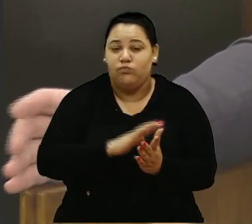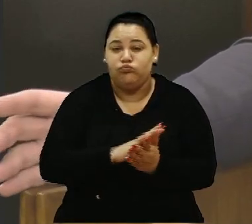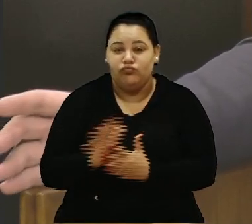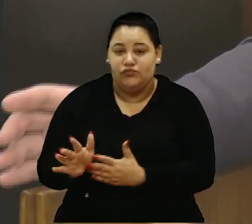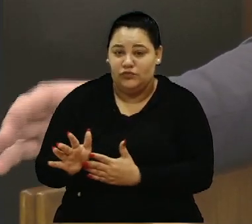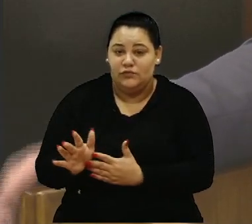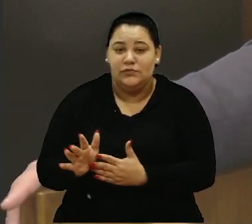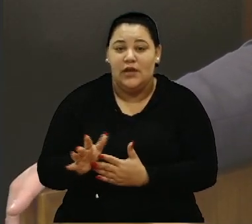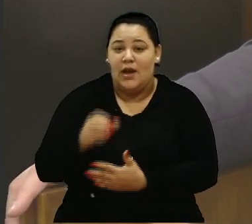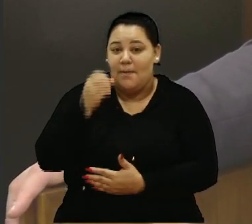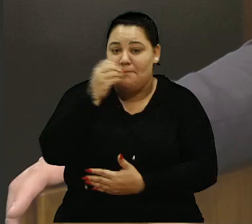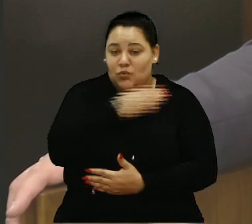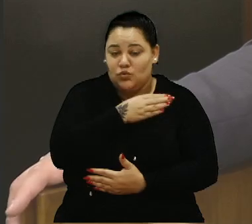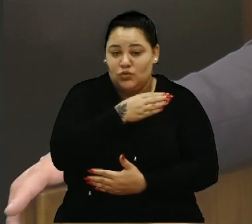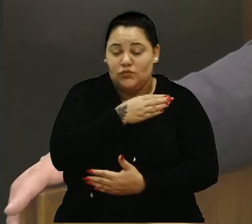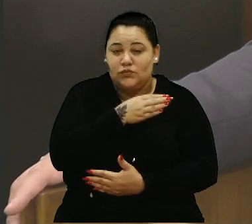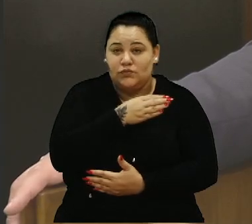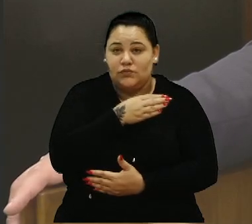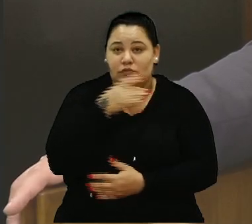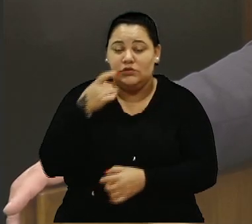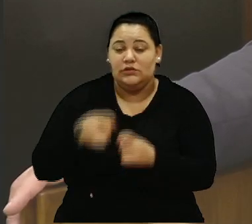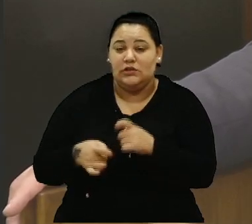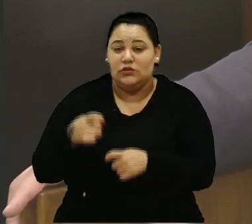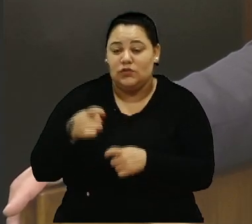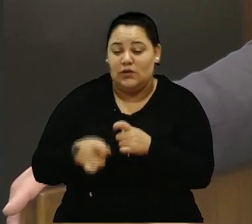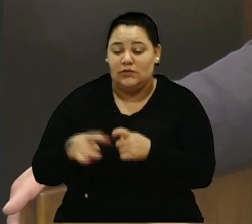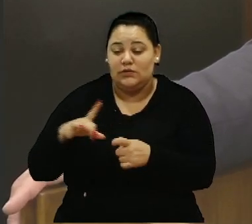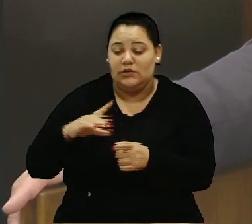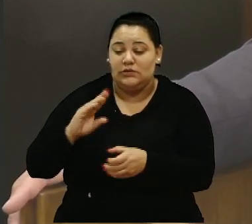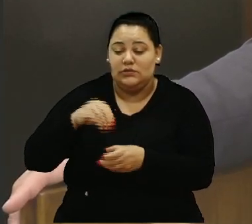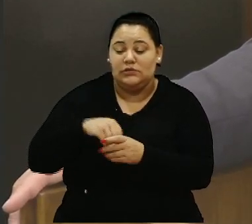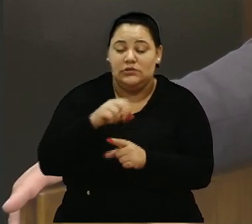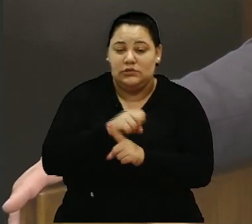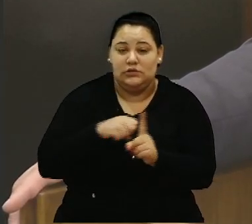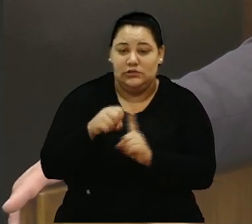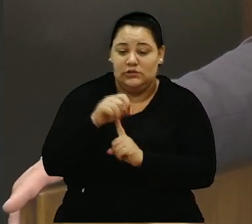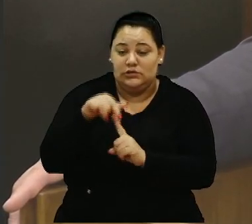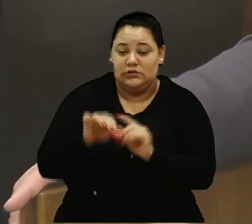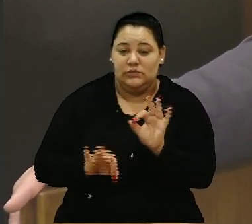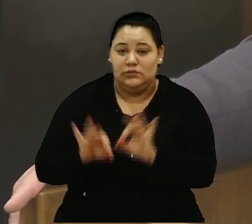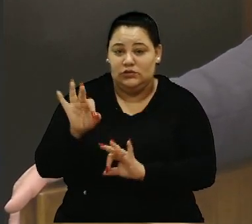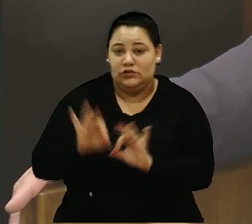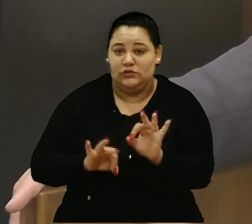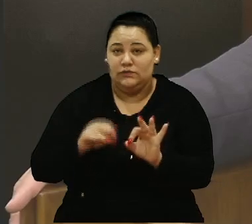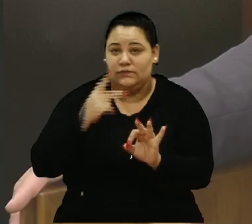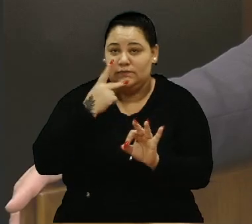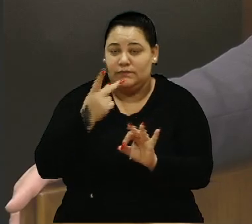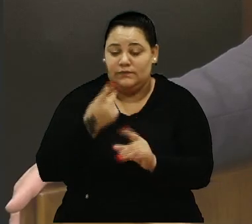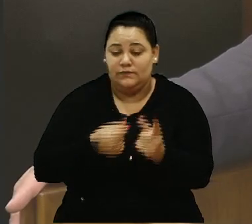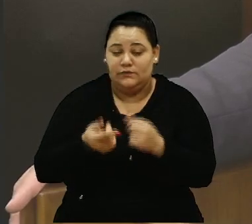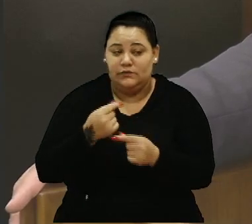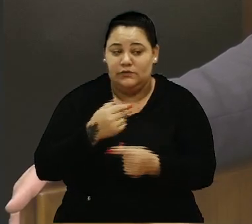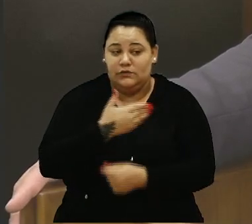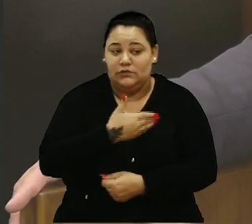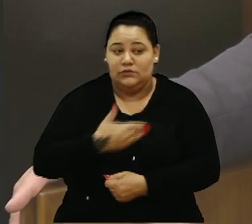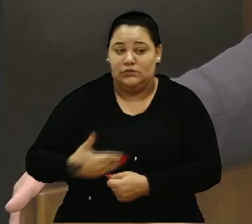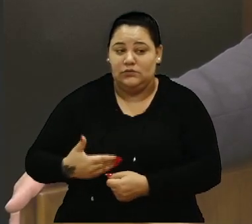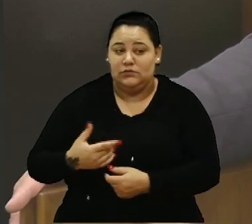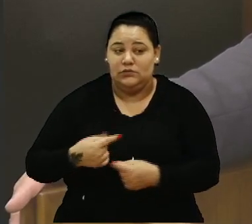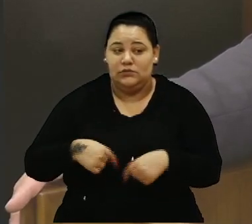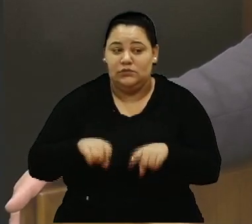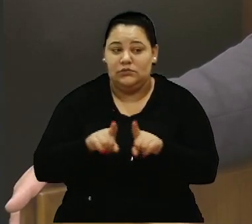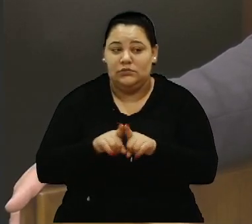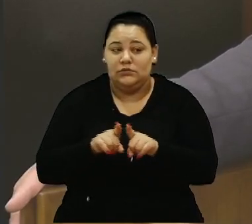exploração, este abuso sexual que existe na sociedade. Este projeto ele veda o financiamento público à manifestação que